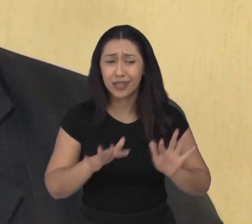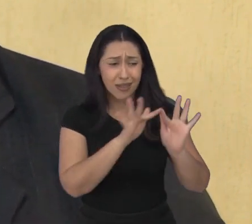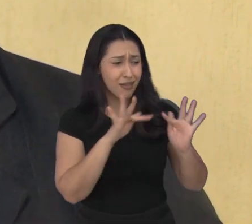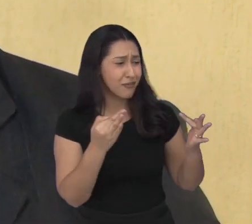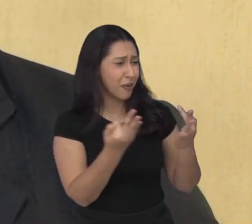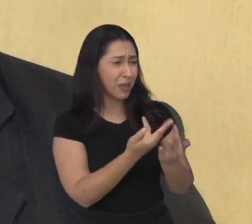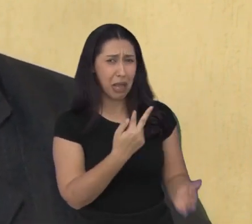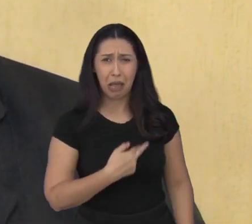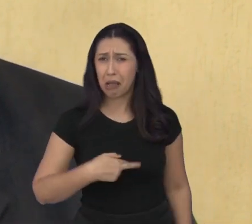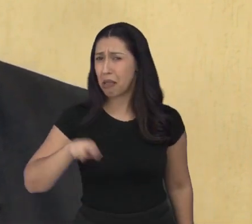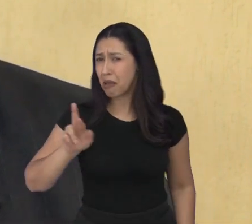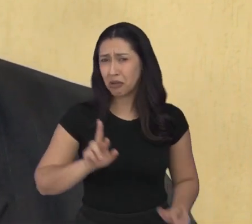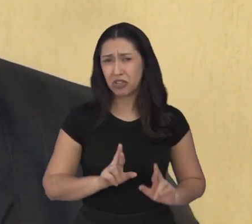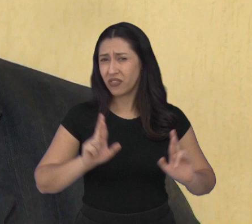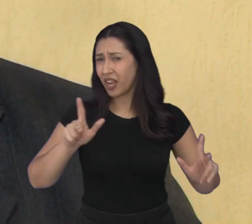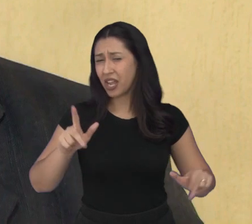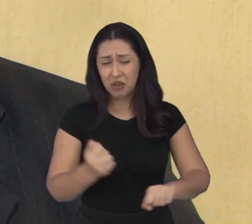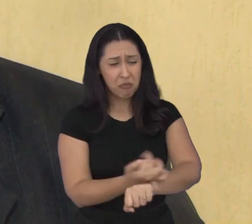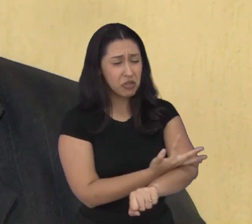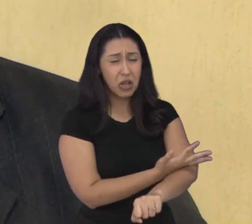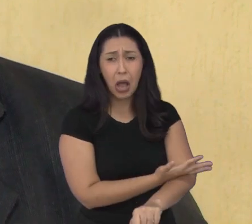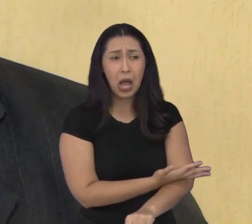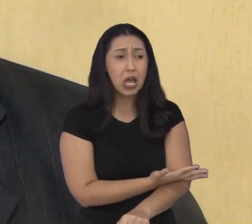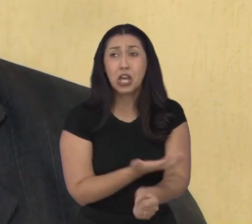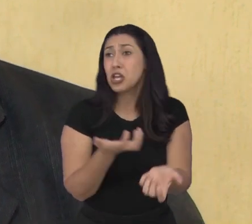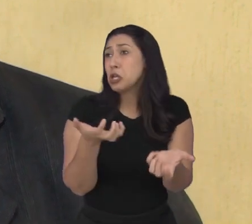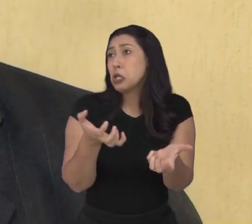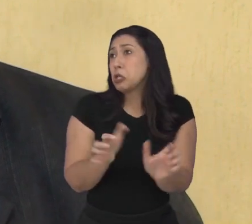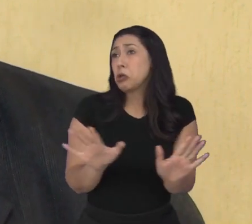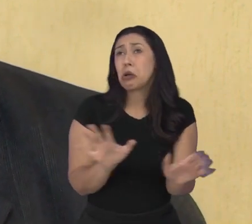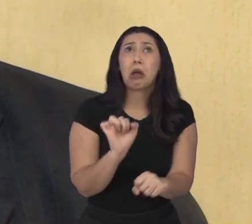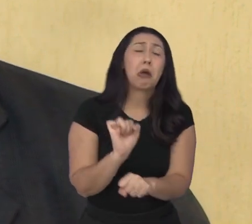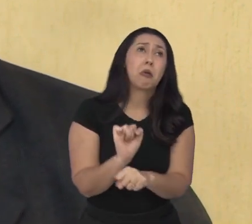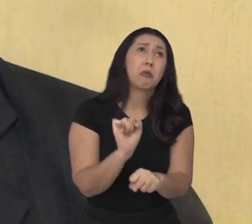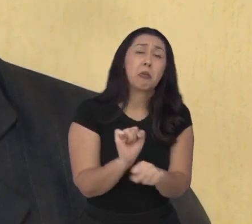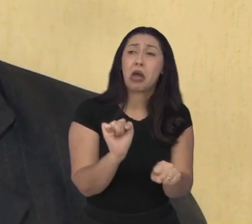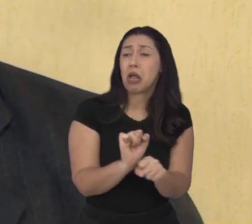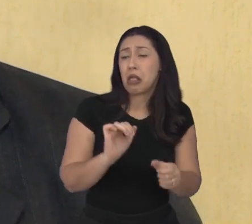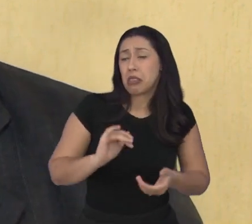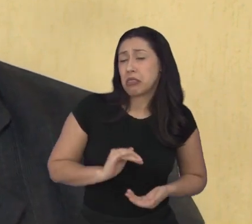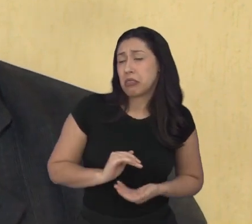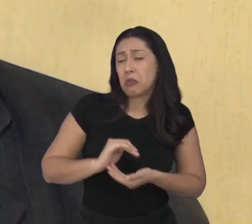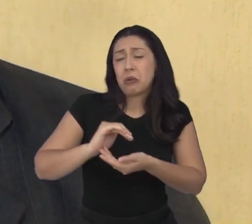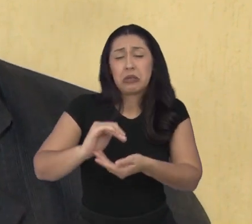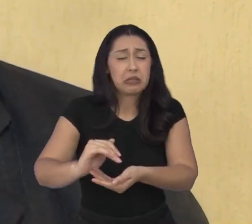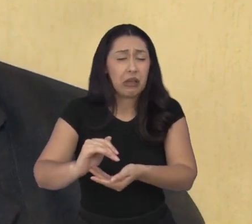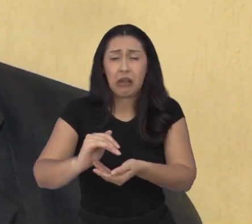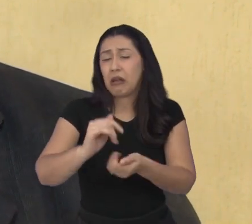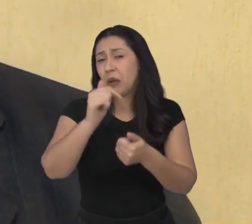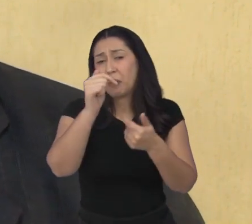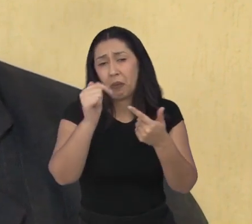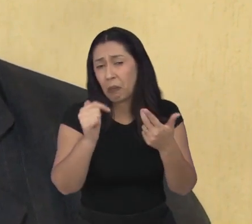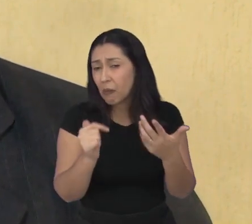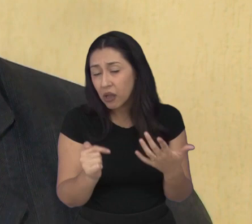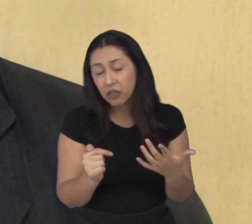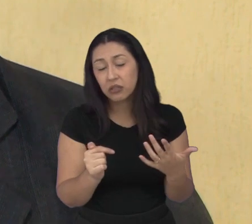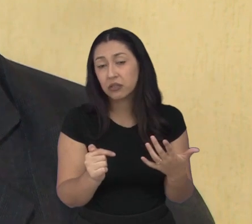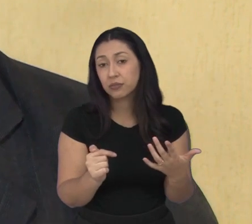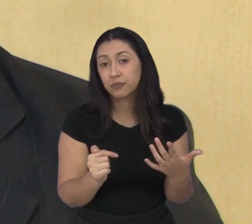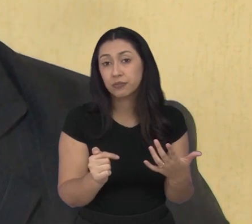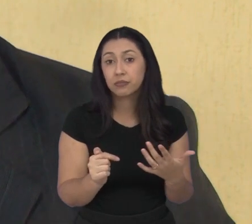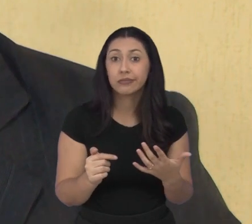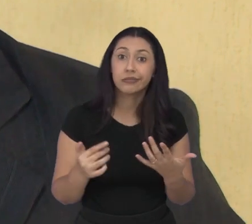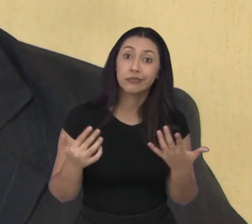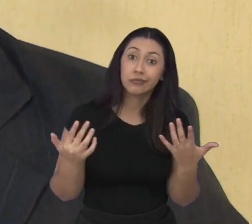aí religiosos, familiares, emocionais, de que a família não quer ficar à mercê de uma doação, de uma correria biológica,